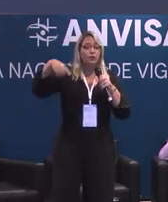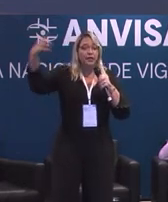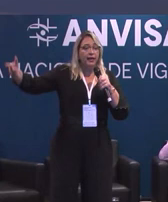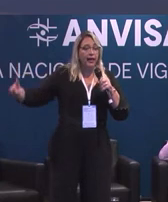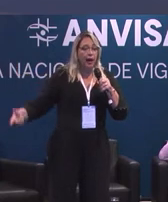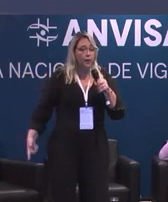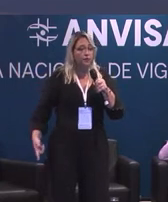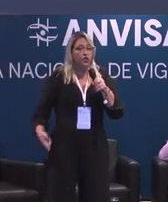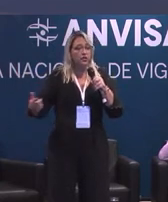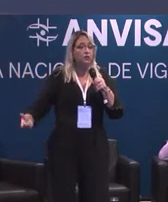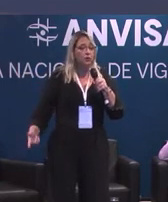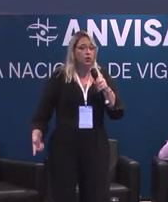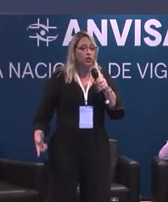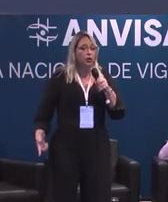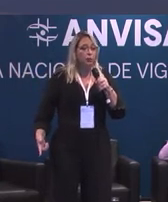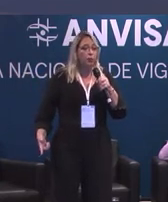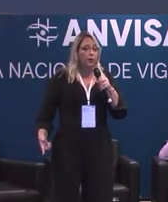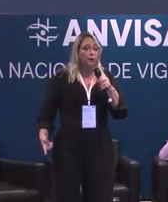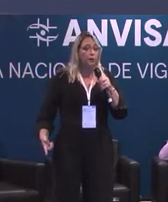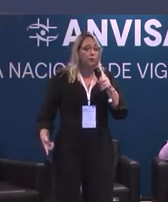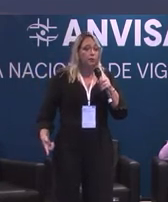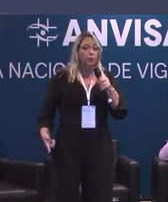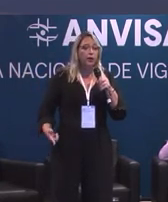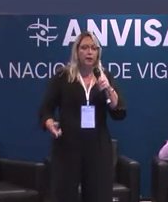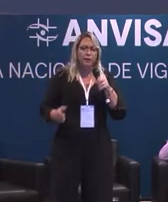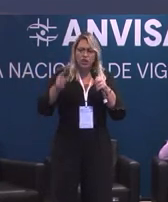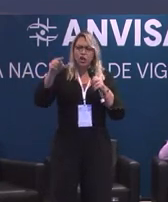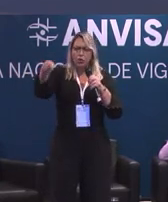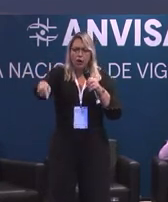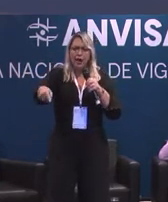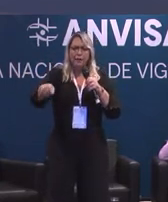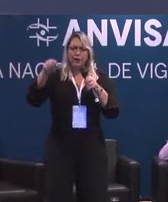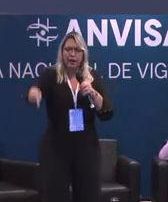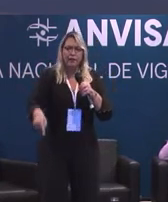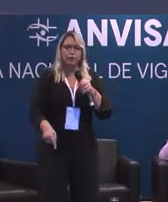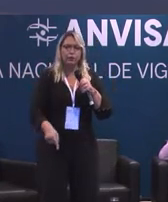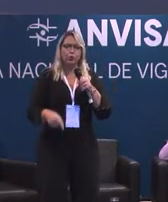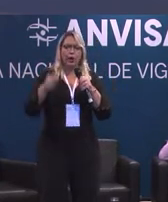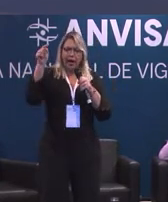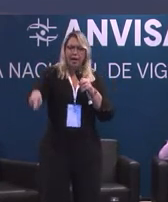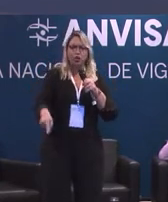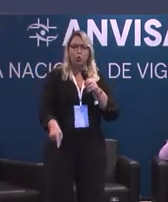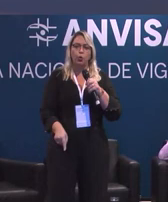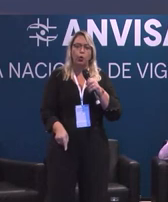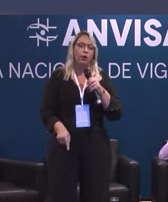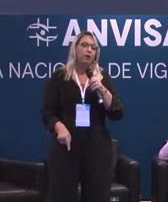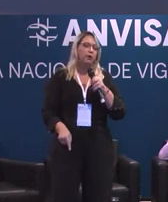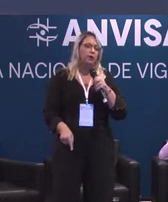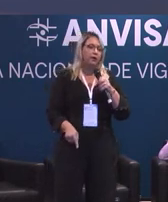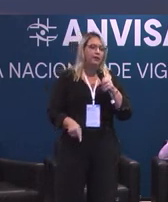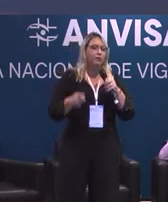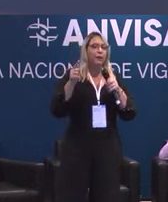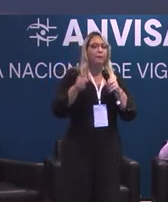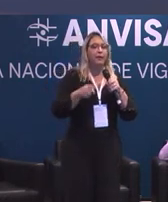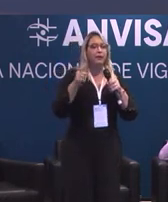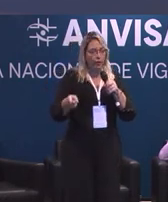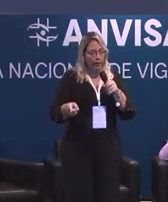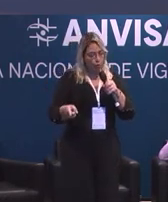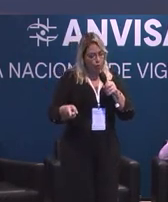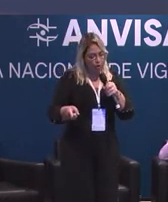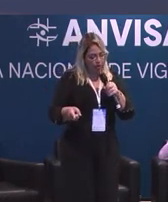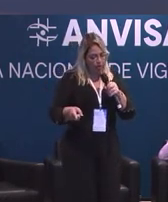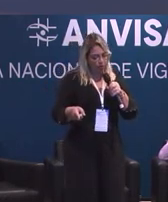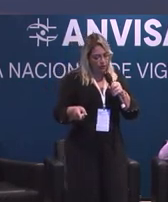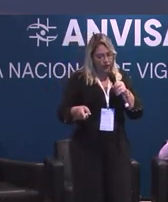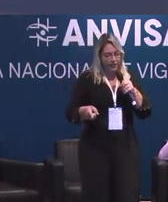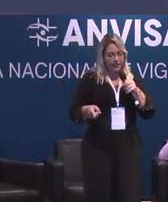consegue carro para vigilância no Ministério Público. Por quê? Porque chegou lá, porque foi lá futucar e achou. Então, depende do network que a